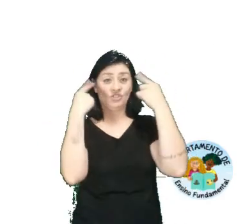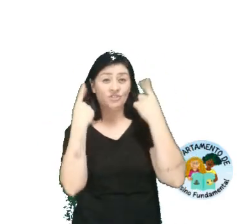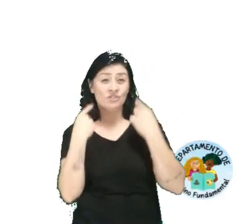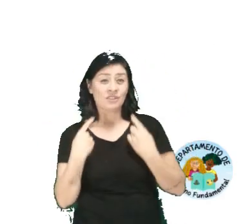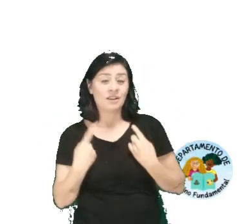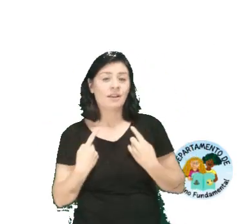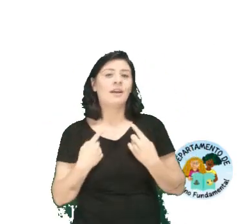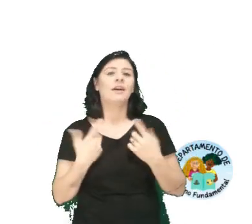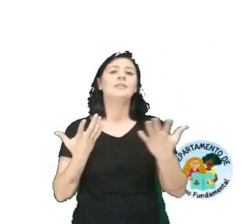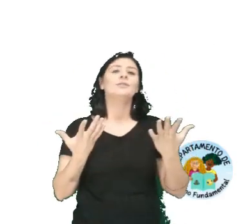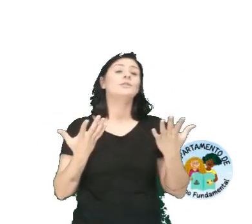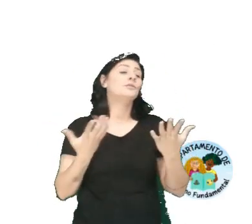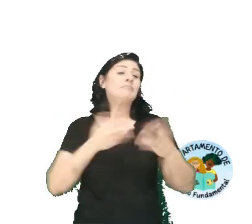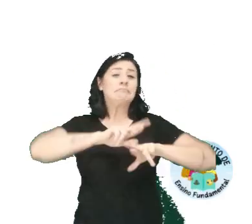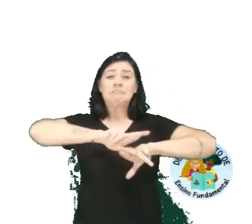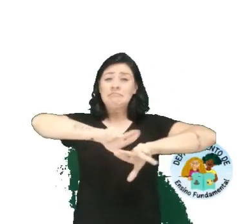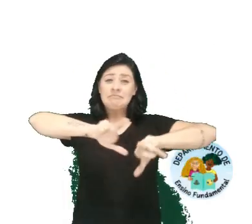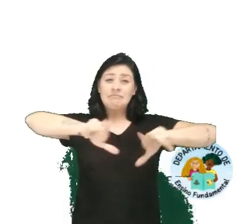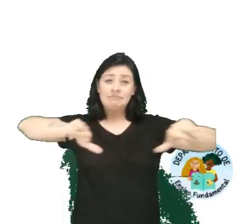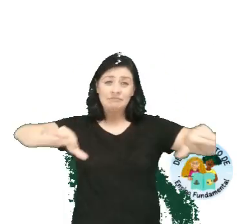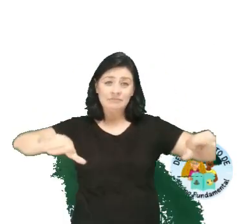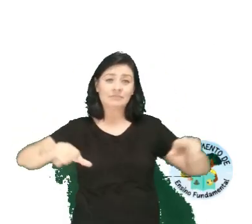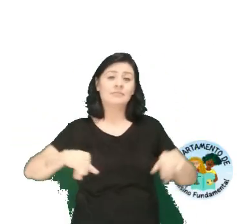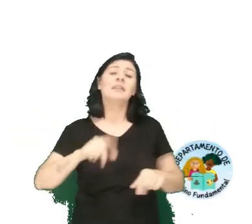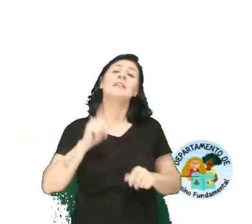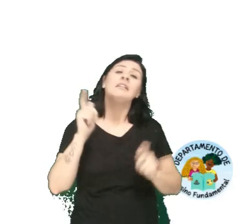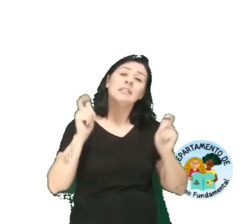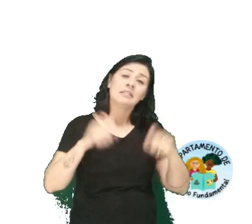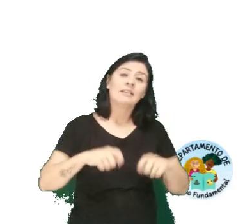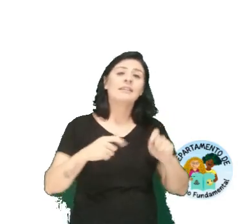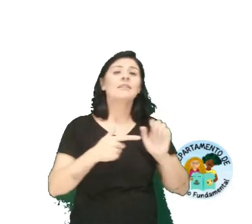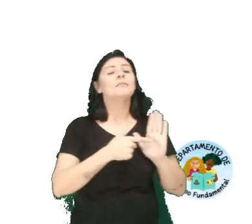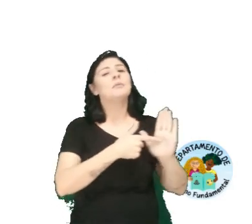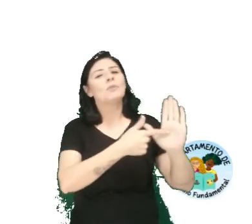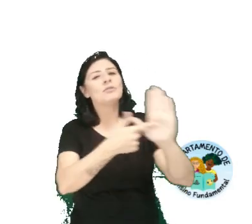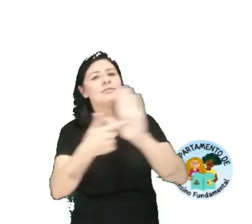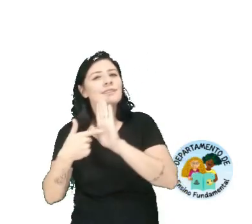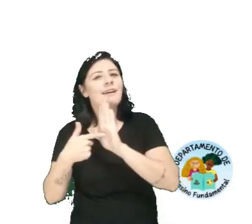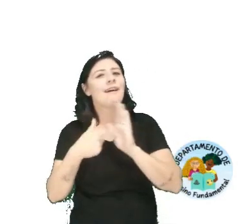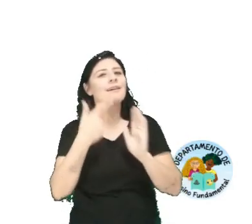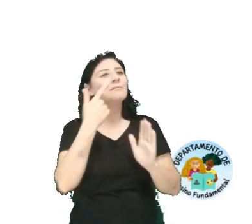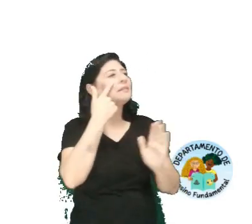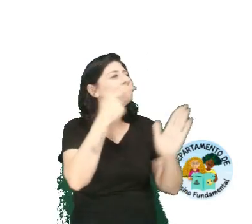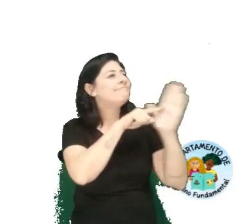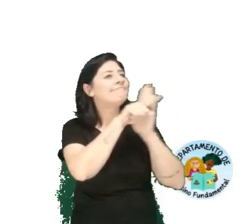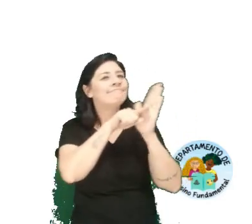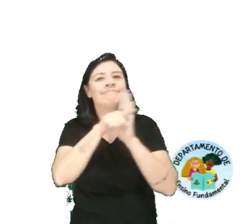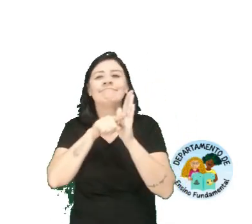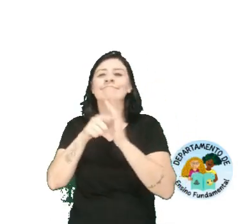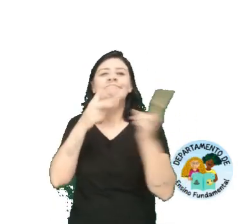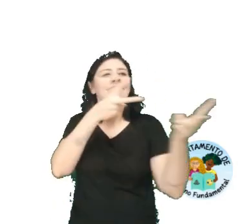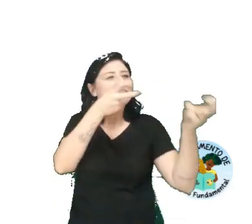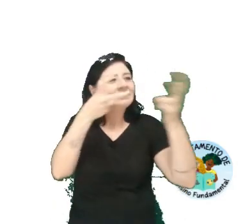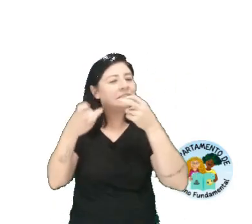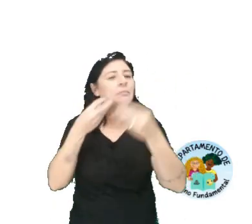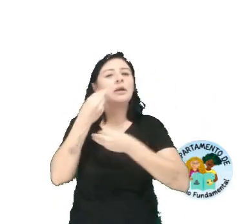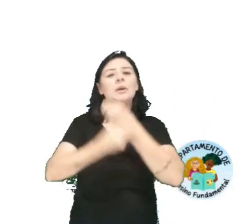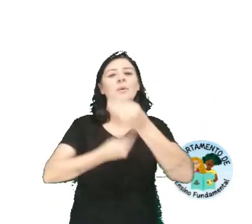né? O cabelo crespo. Então a gente pôde explorar essa diversidade presente